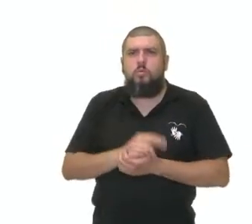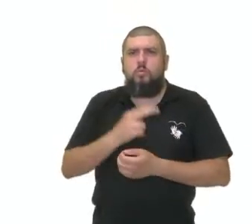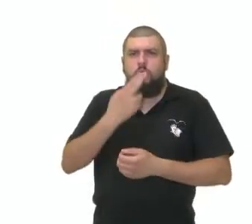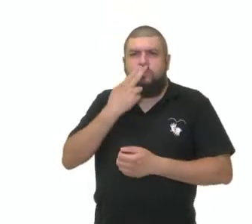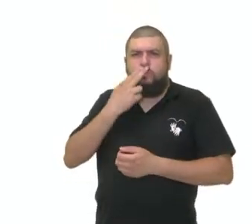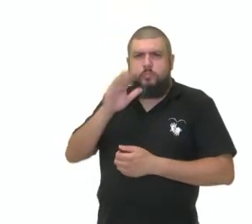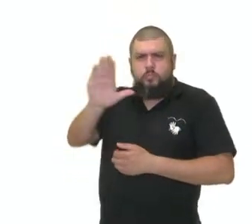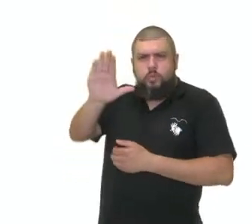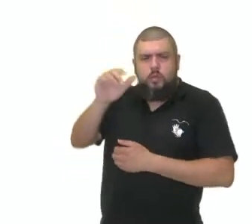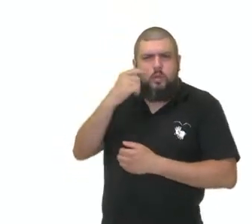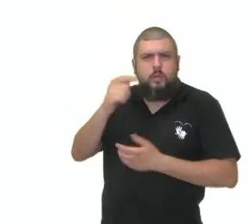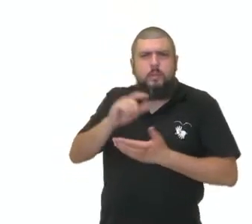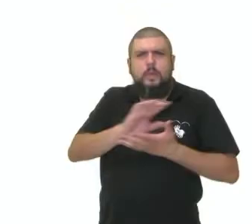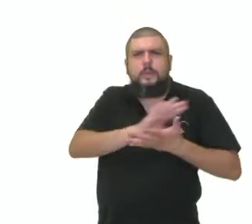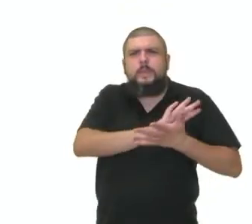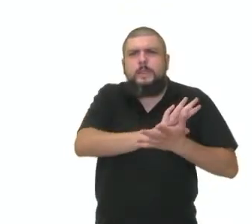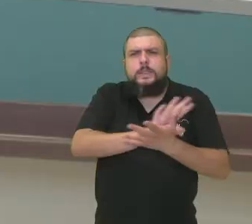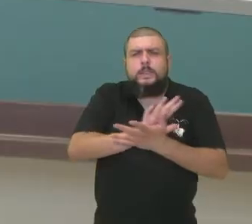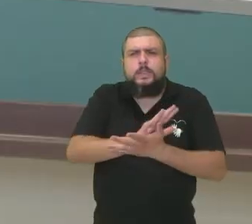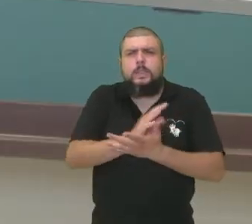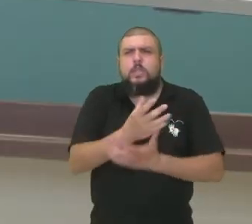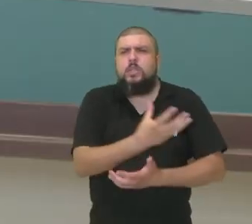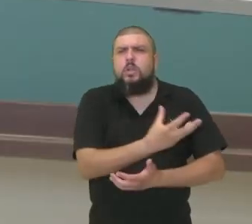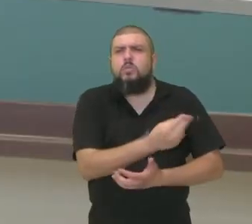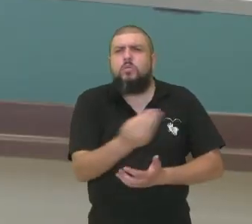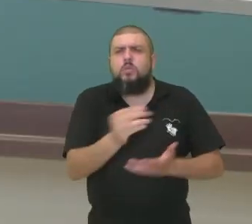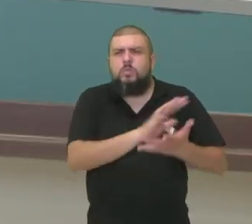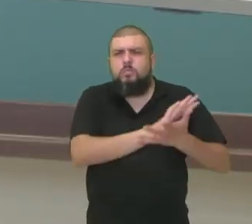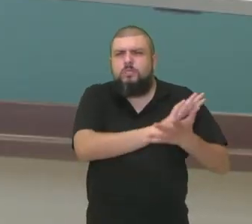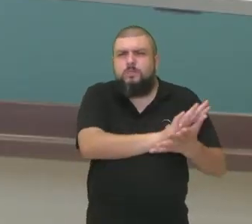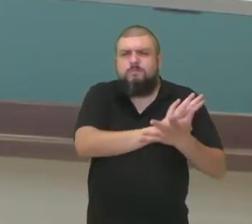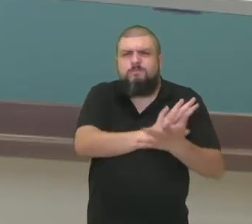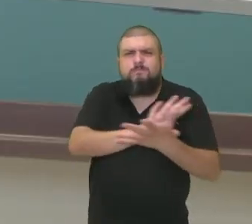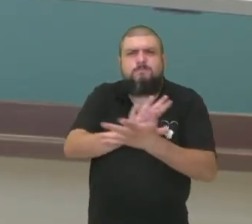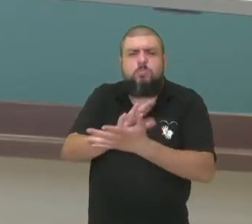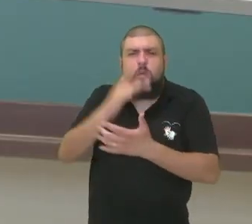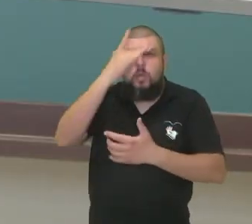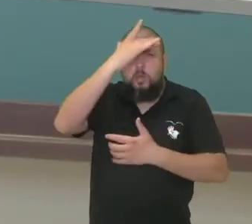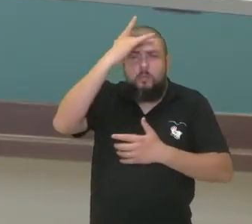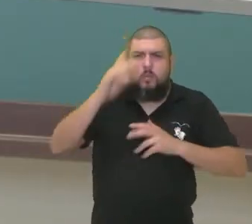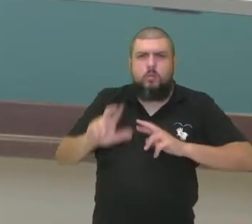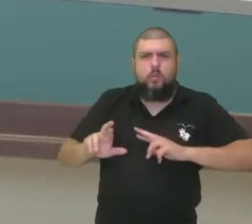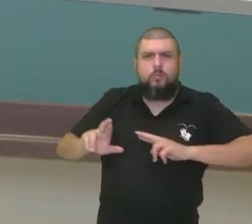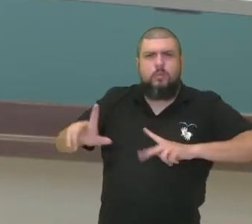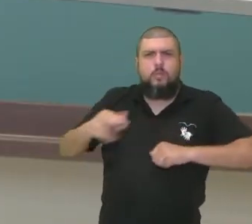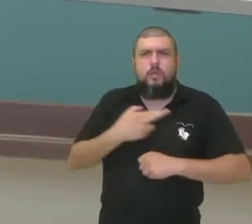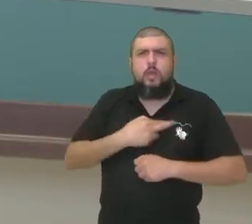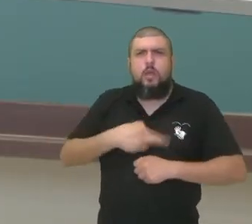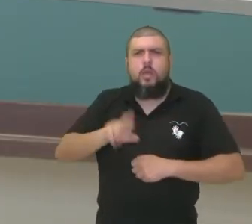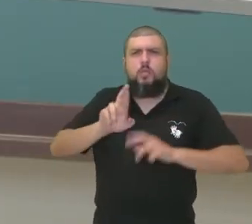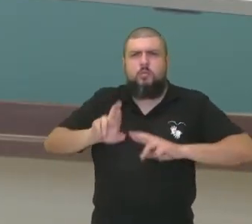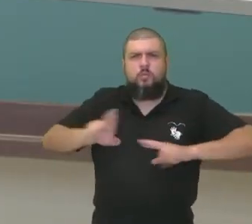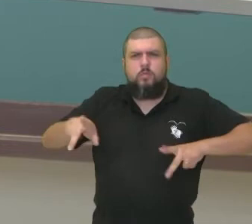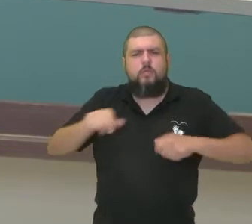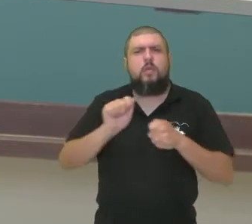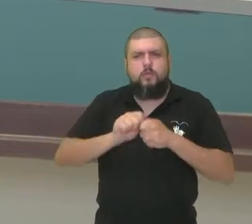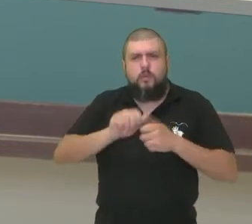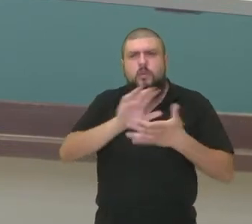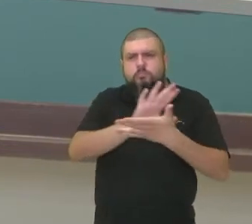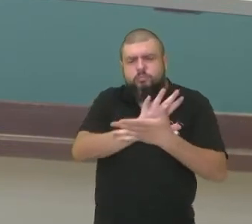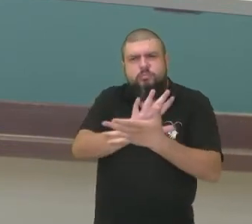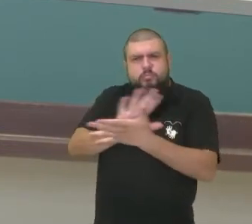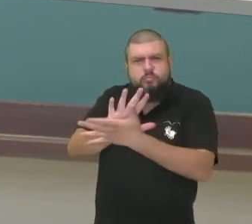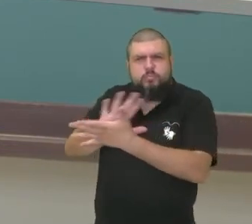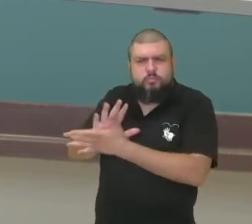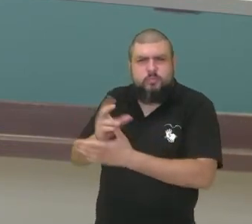mataram, infelizmente, muita gente, que oprimiram as pessoas diferentes, com diferentes religiões, ou que pensavam diferente deles,